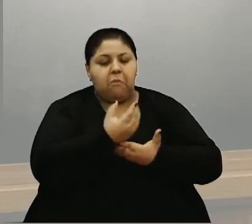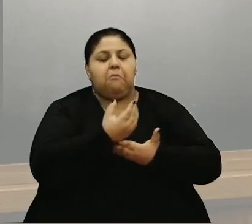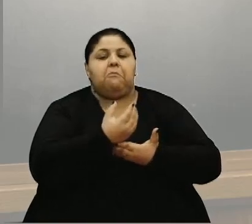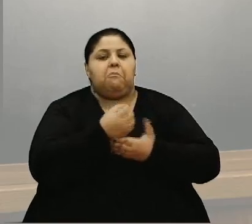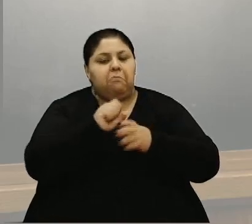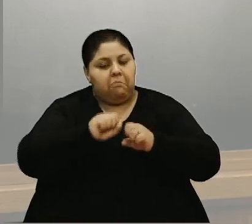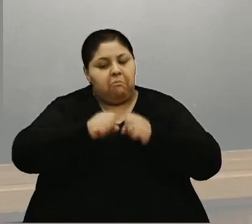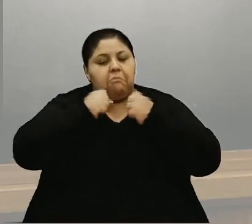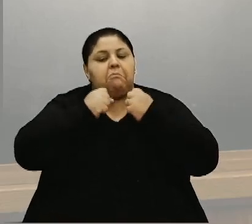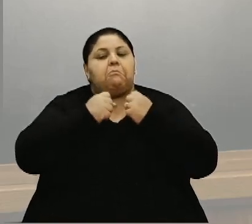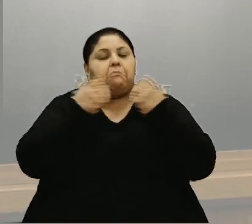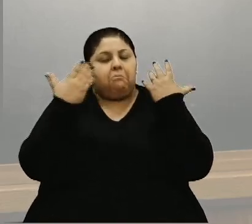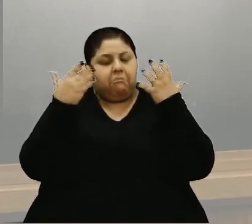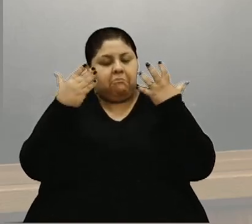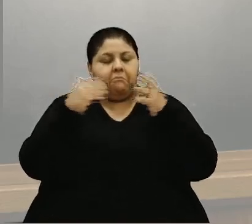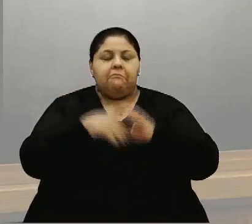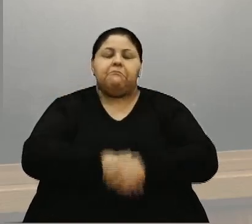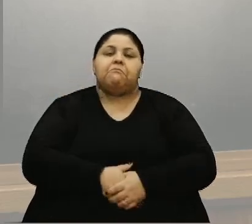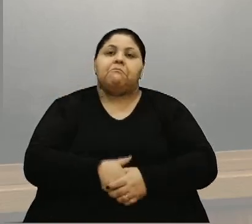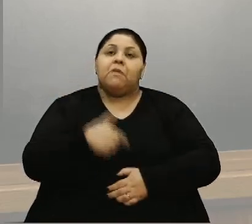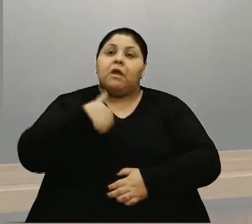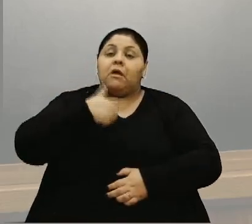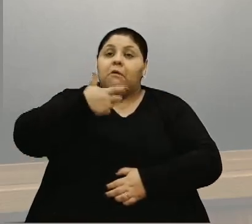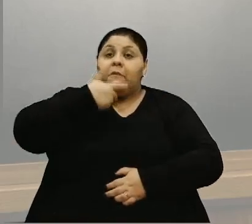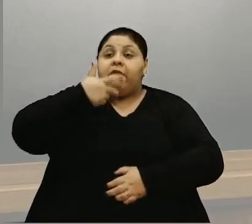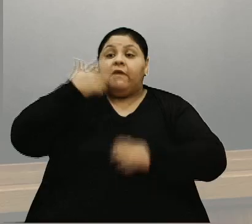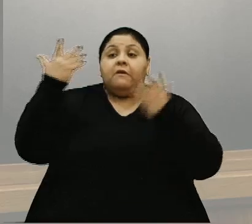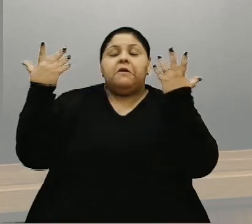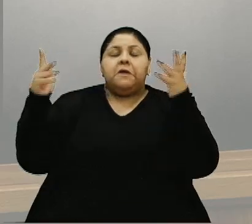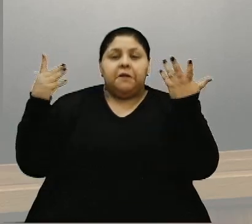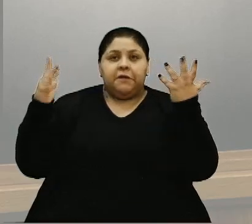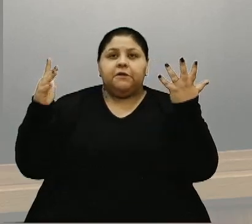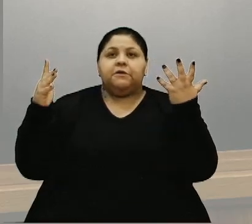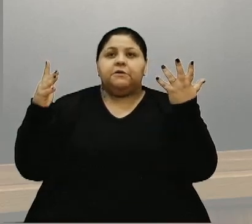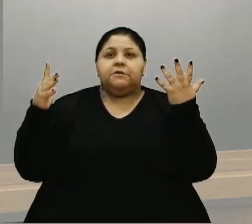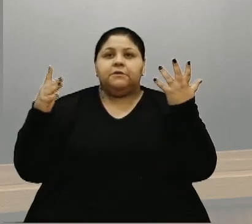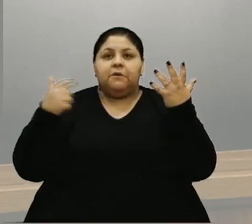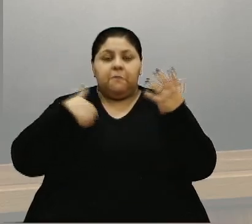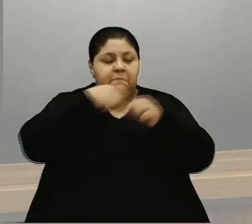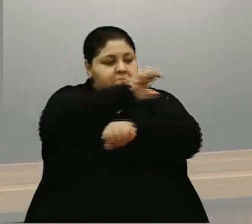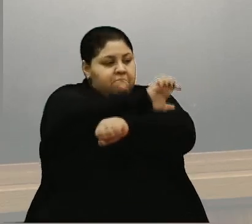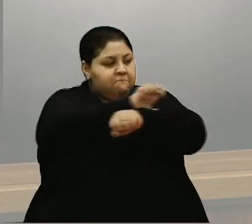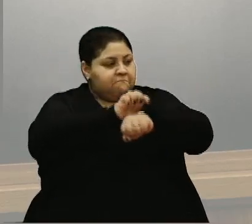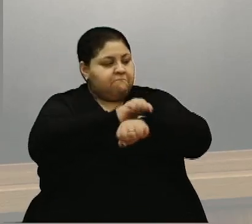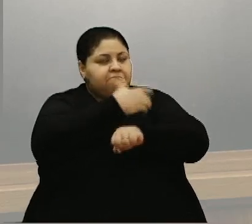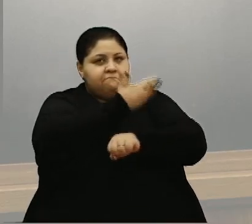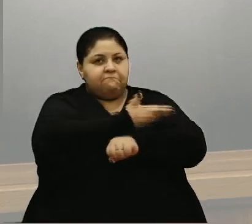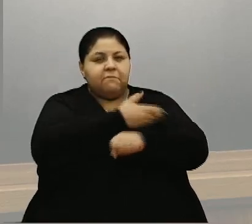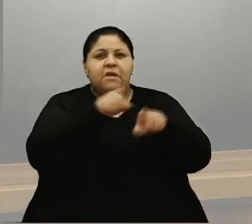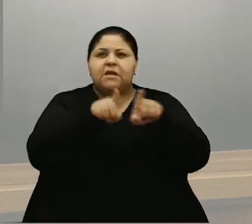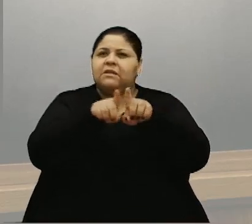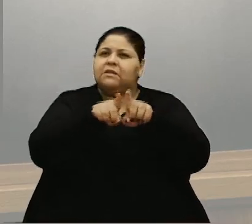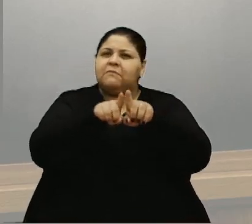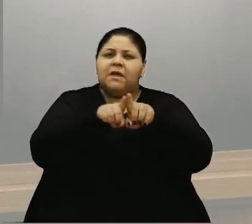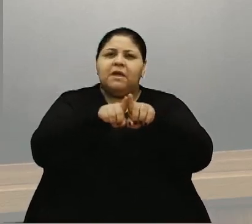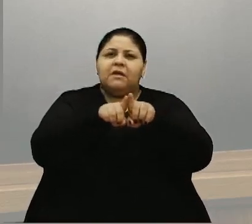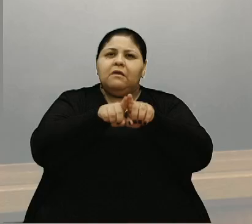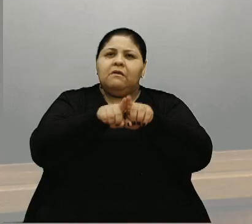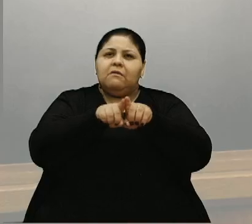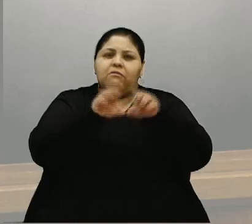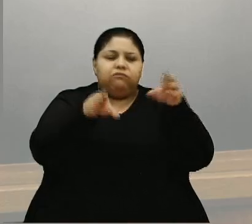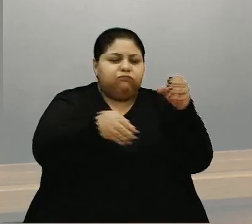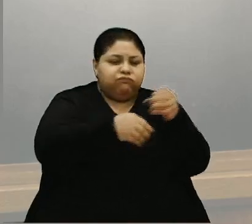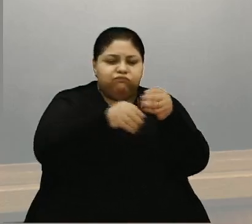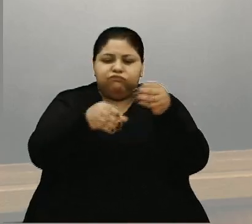defesa. Então, meu voto de congratulações vai ao Wesley. estendendo a todos os jovens que continuem,